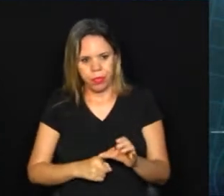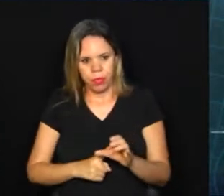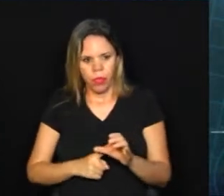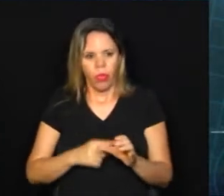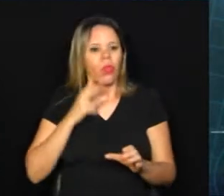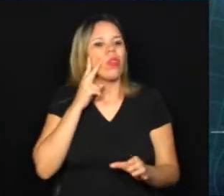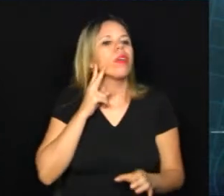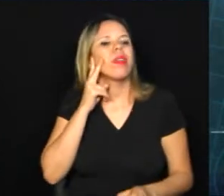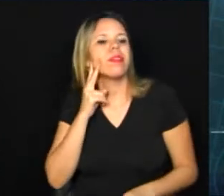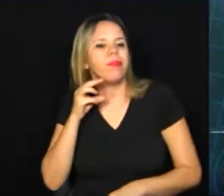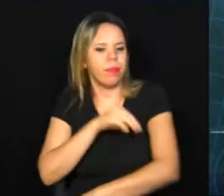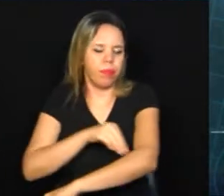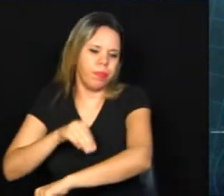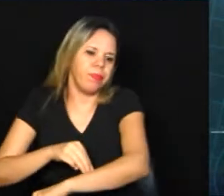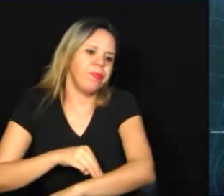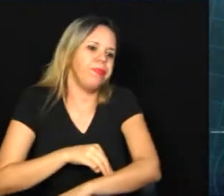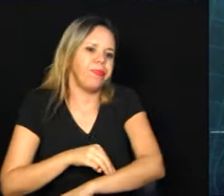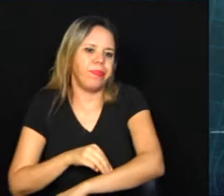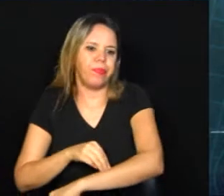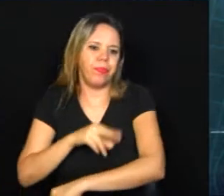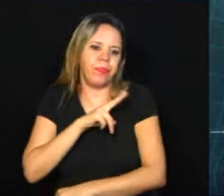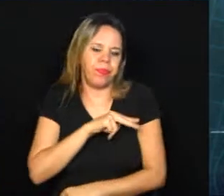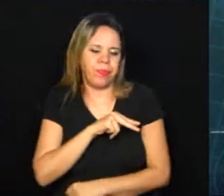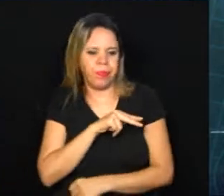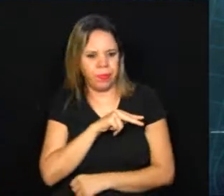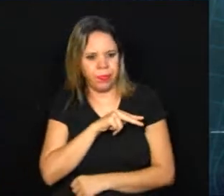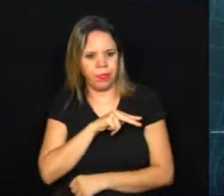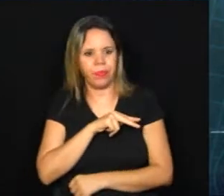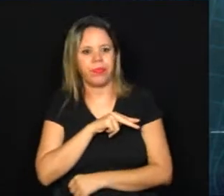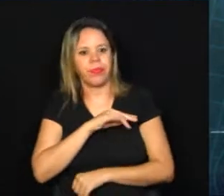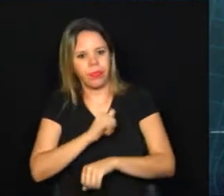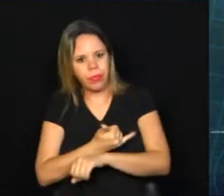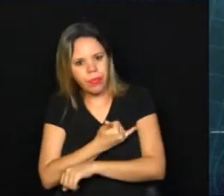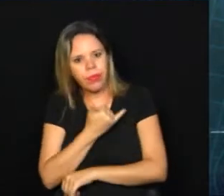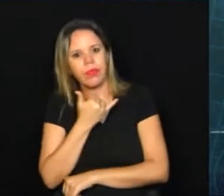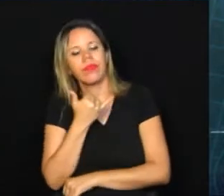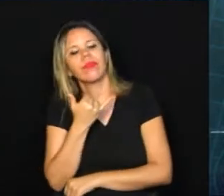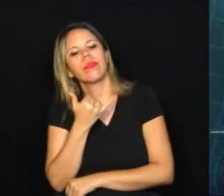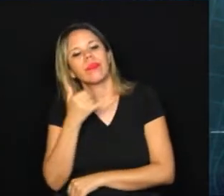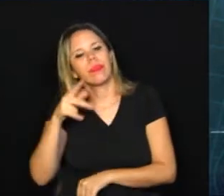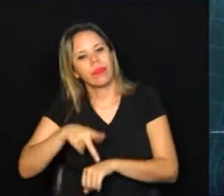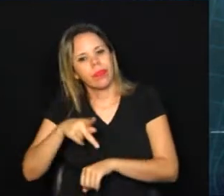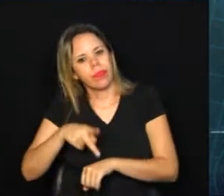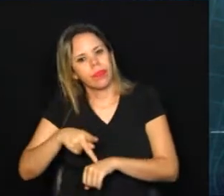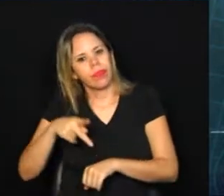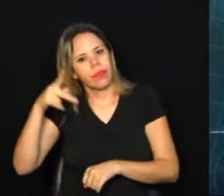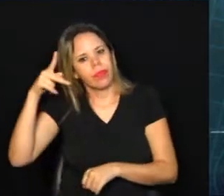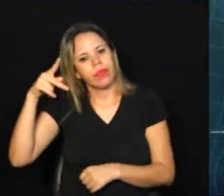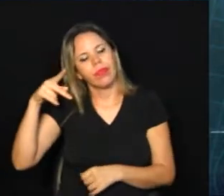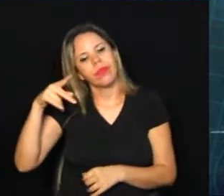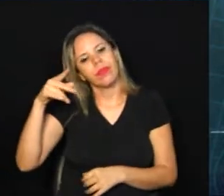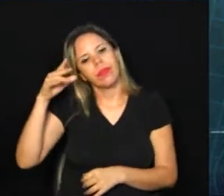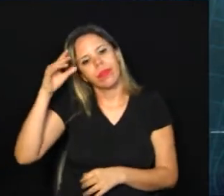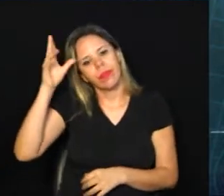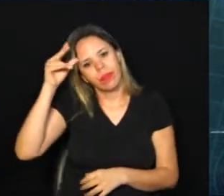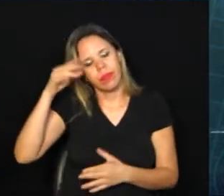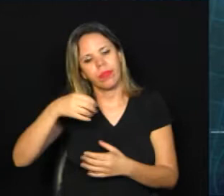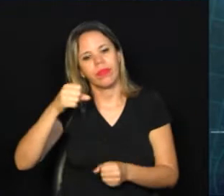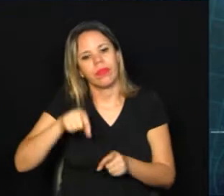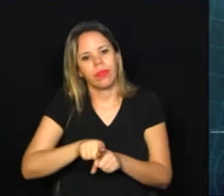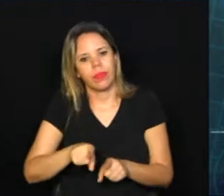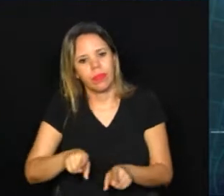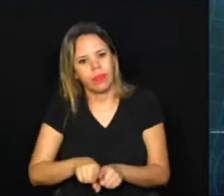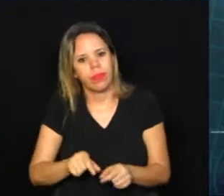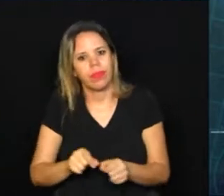Cosmópolis, Vinhedo, Montemor, Arthur Nogueira, Jaguariúna, Pedreira, Engenheiro Coelho, Santo Antônio